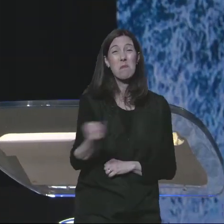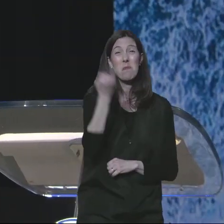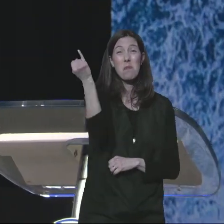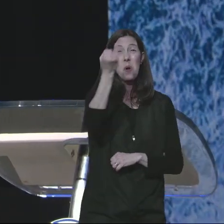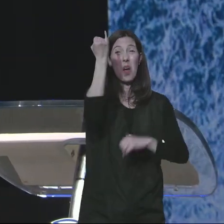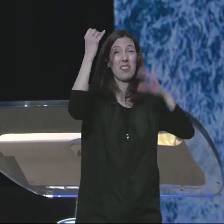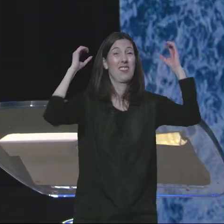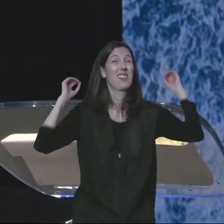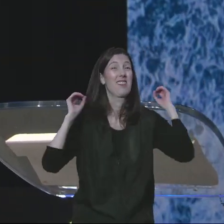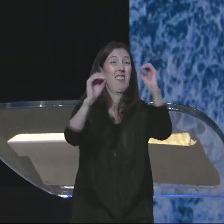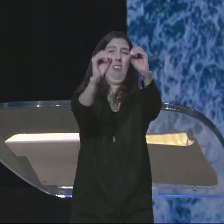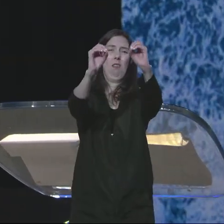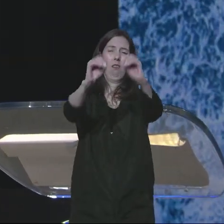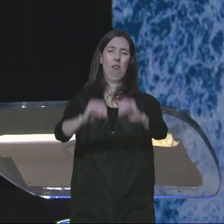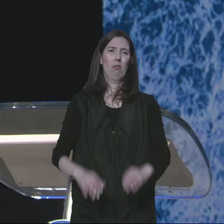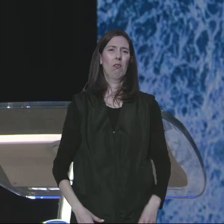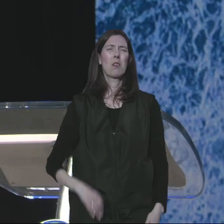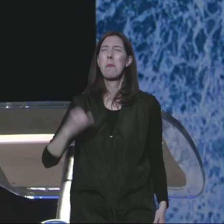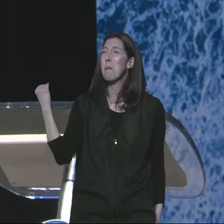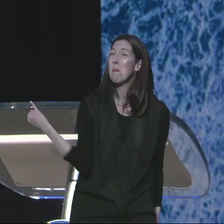Não importa.